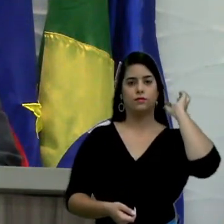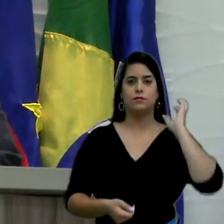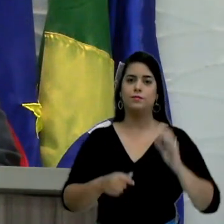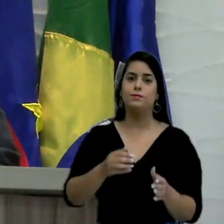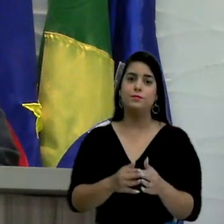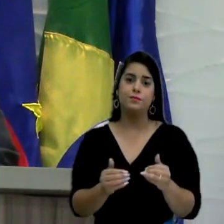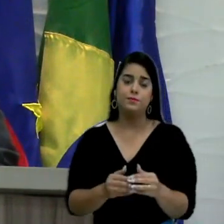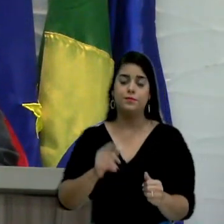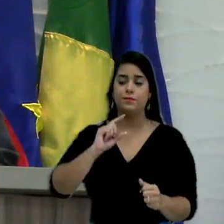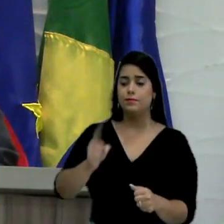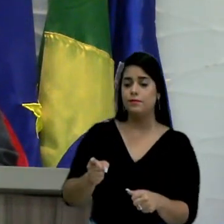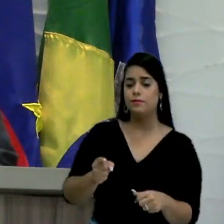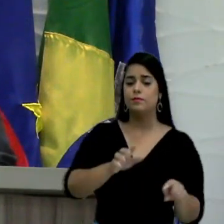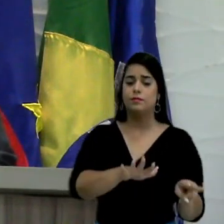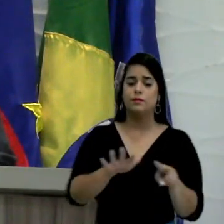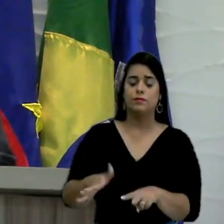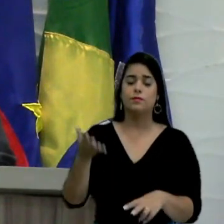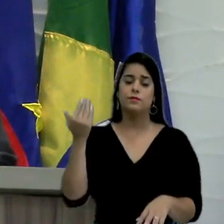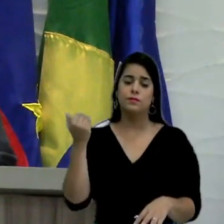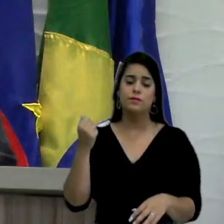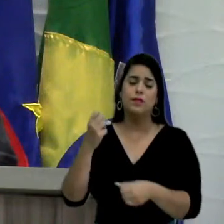fosse